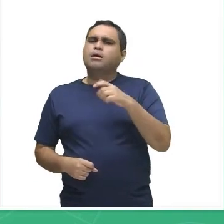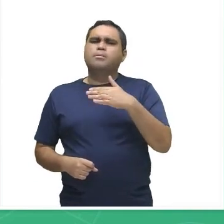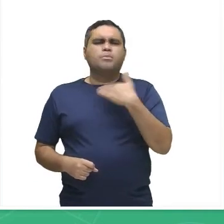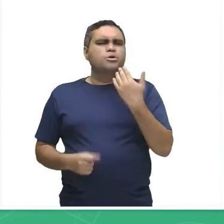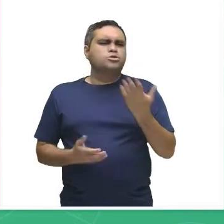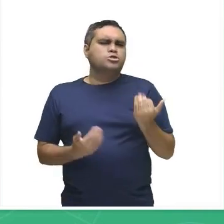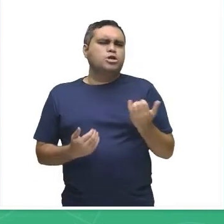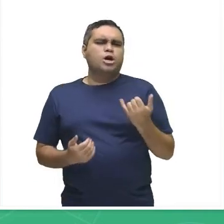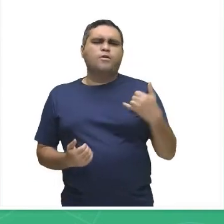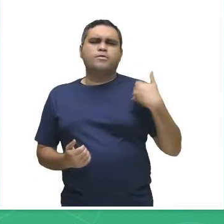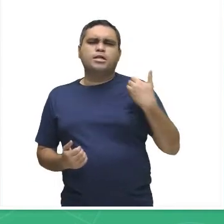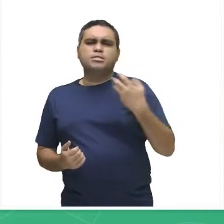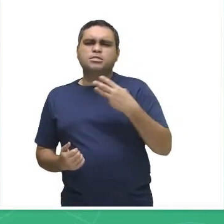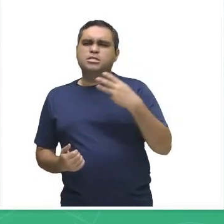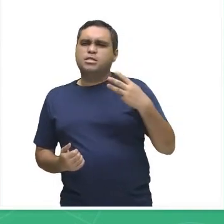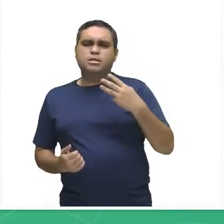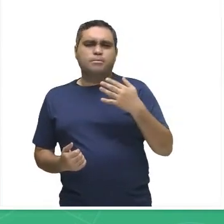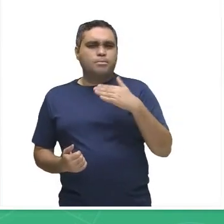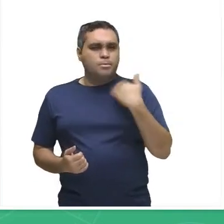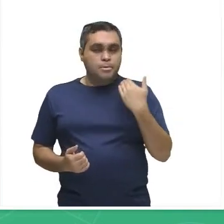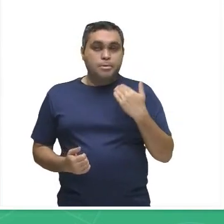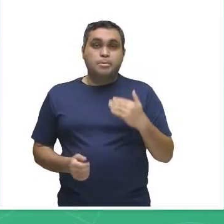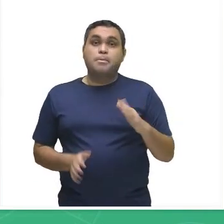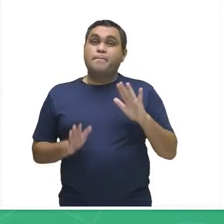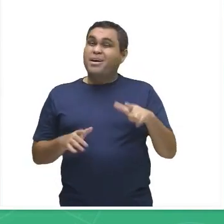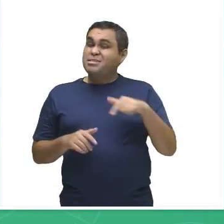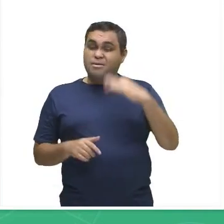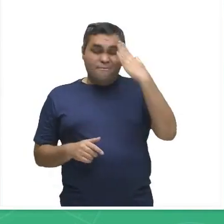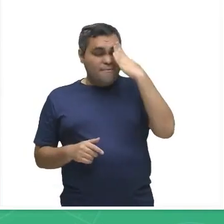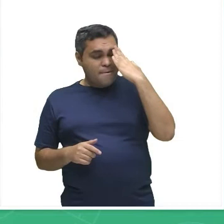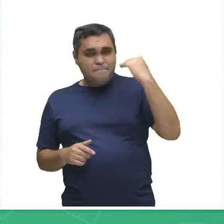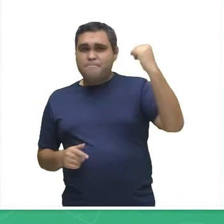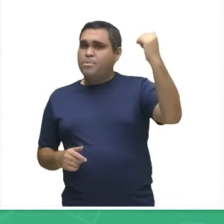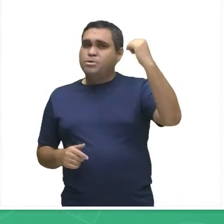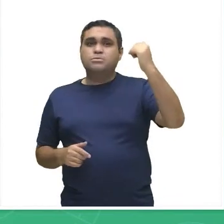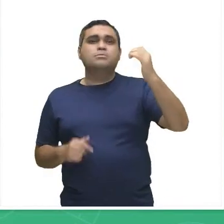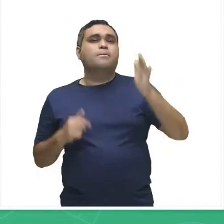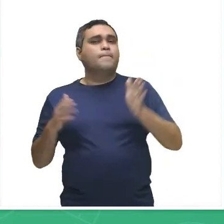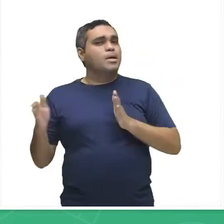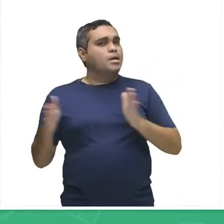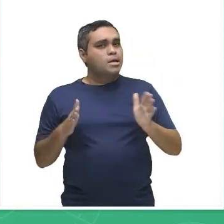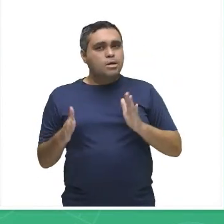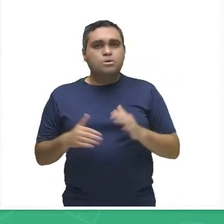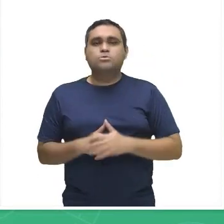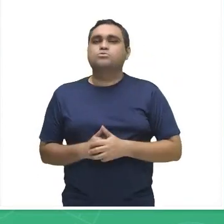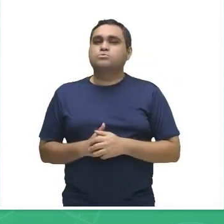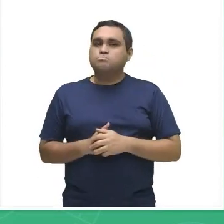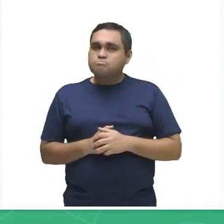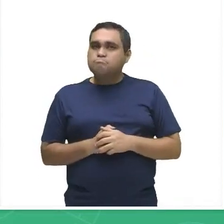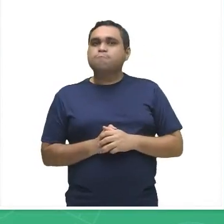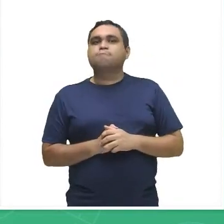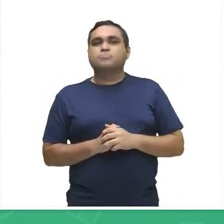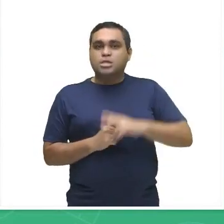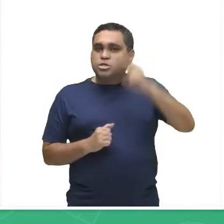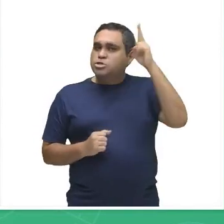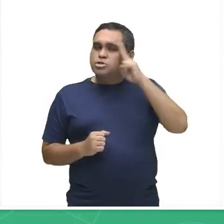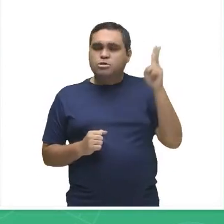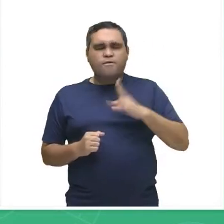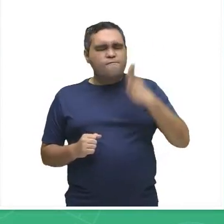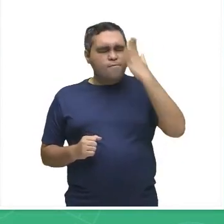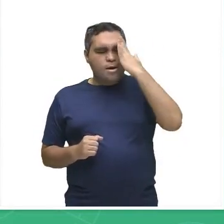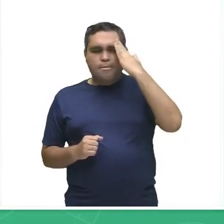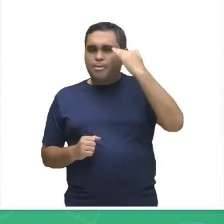dos maiores militares, não só desse período aqui, mas de todos os tempos dentro da história, tá? Um